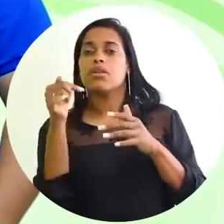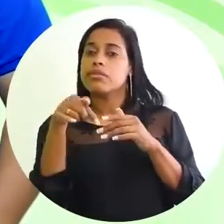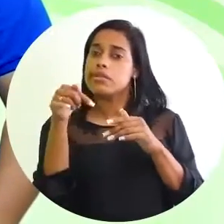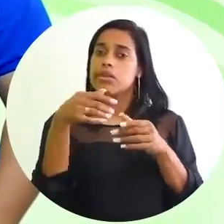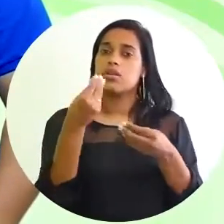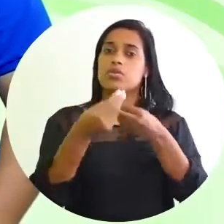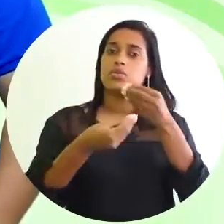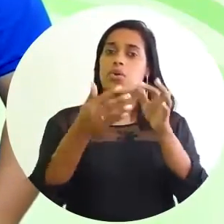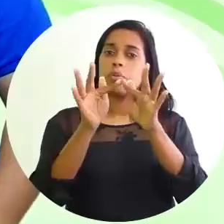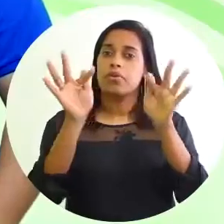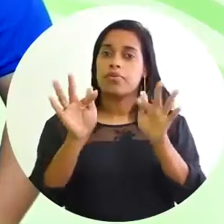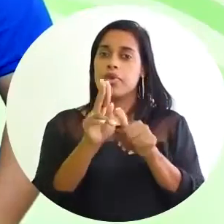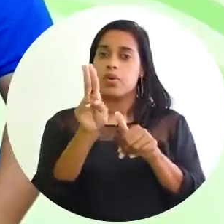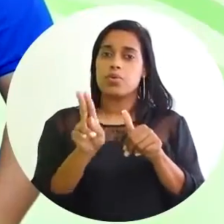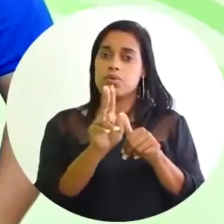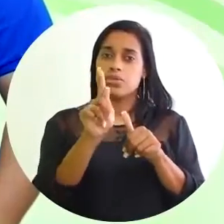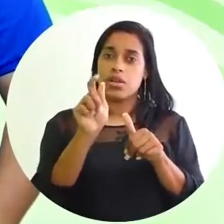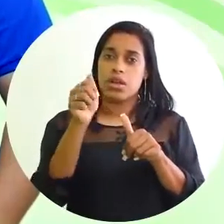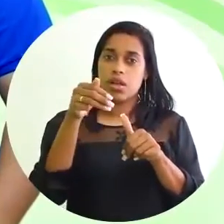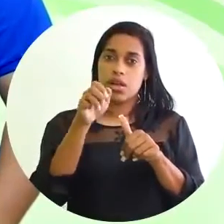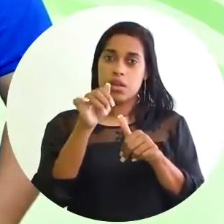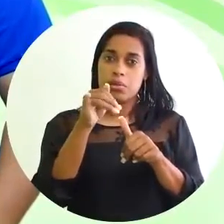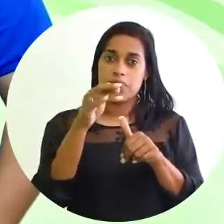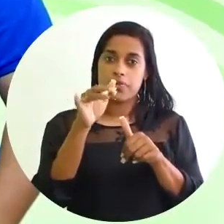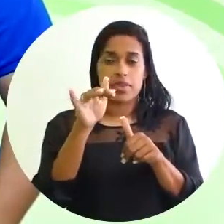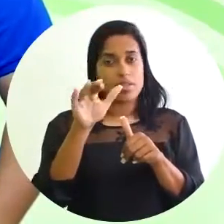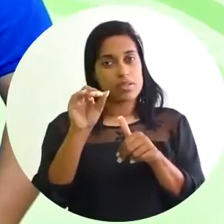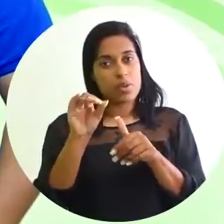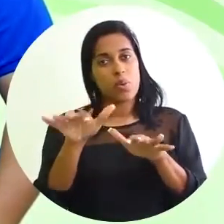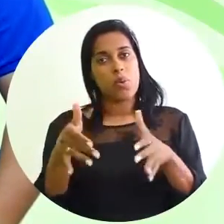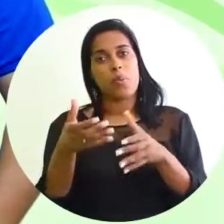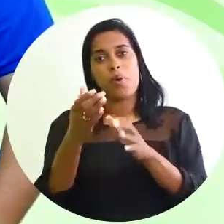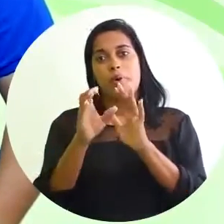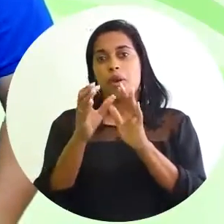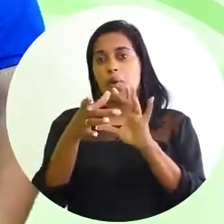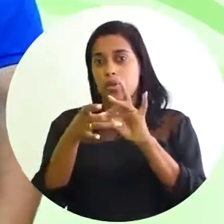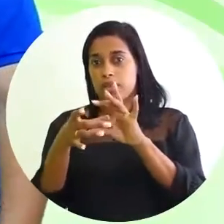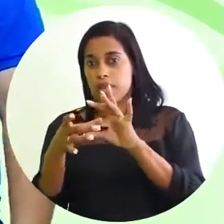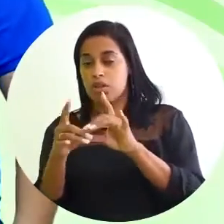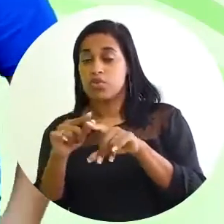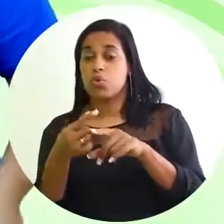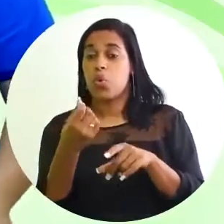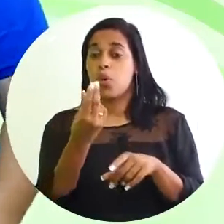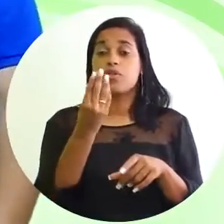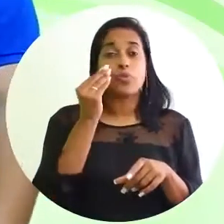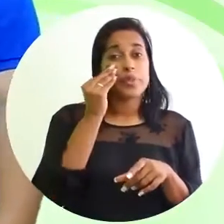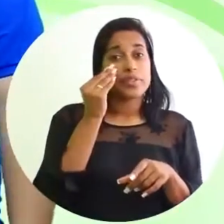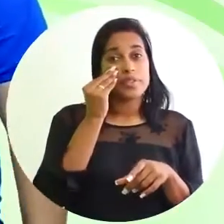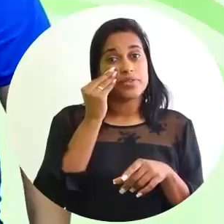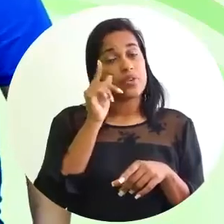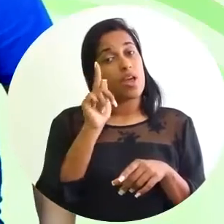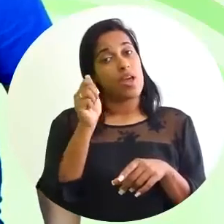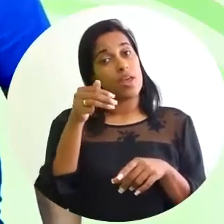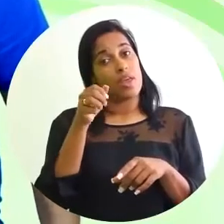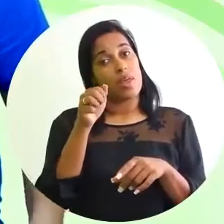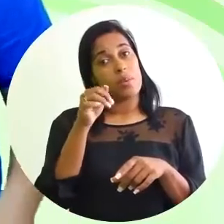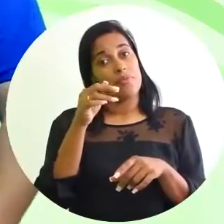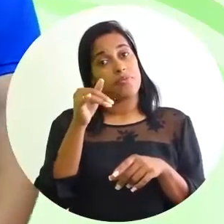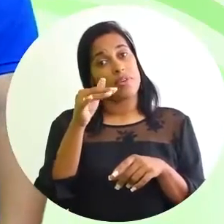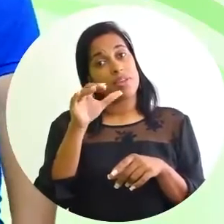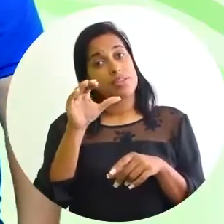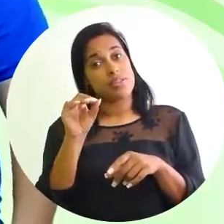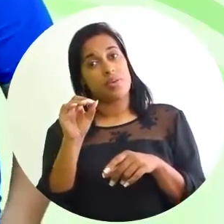forma a gente pode utilizar a gamificação? Em qualquer contexto ou tem alguns contextos específicos? Então, a gamificação ela surgiu